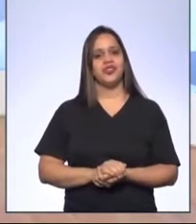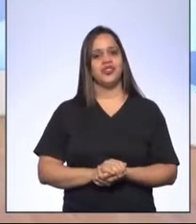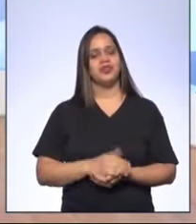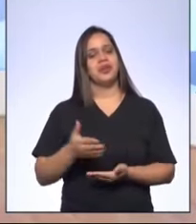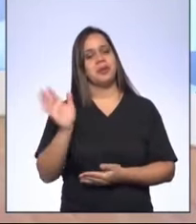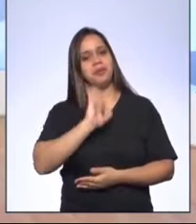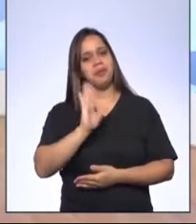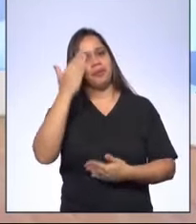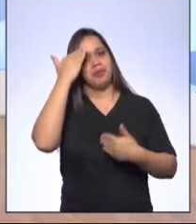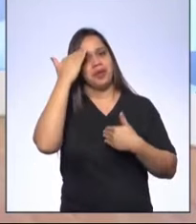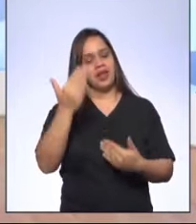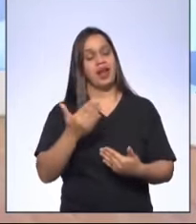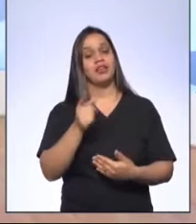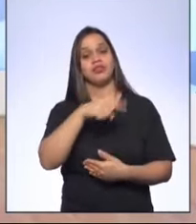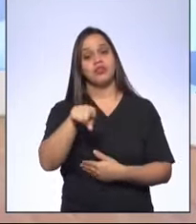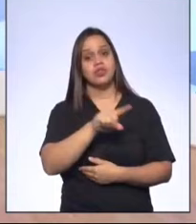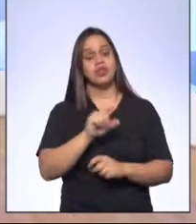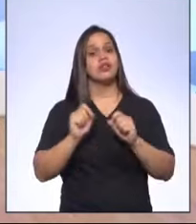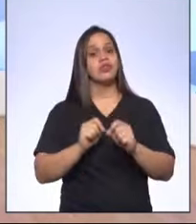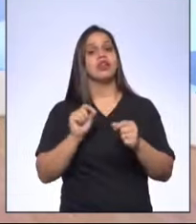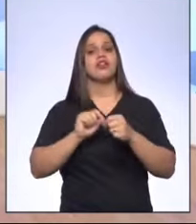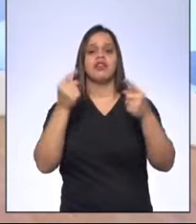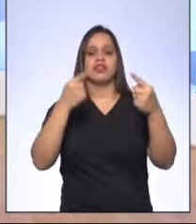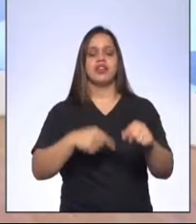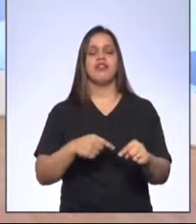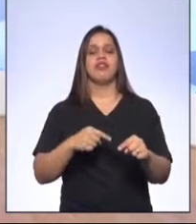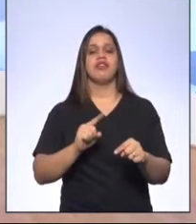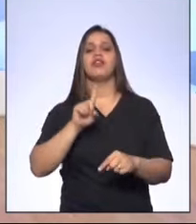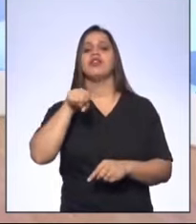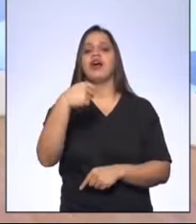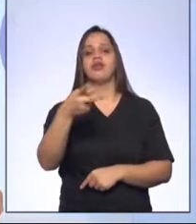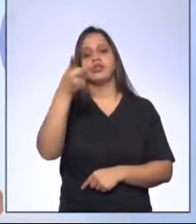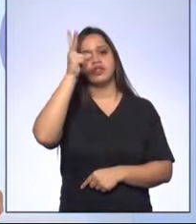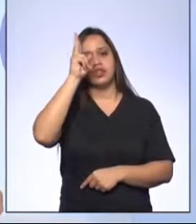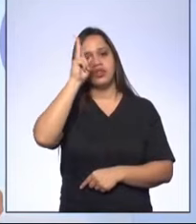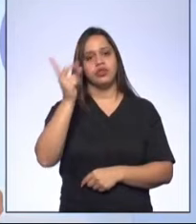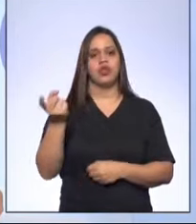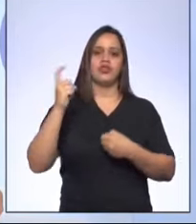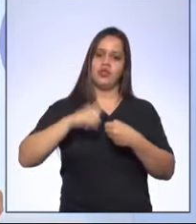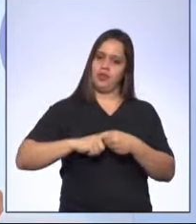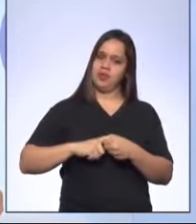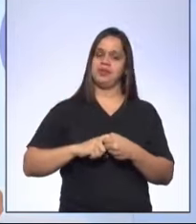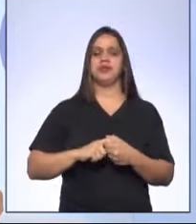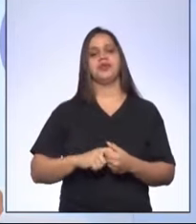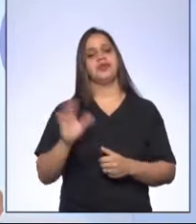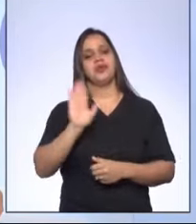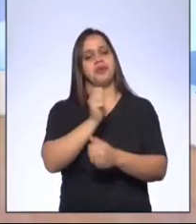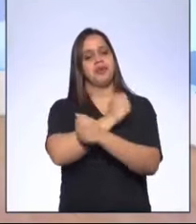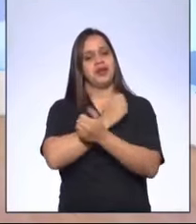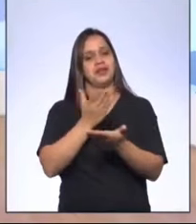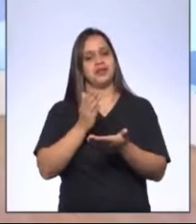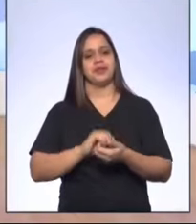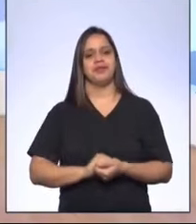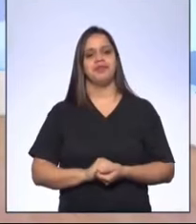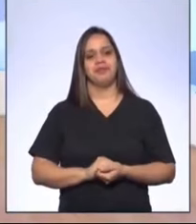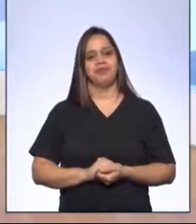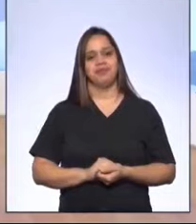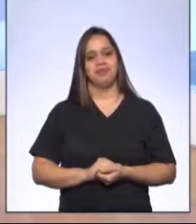aqui. Procura fazer aí o desafio. E aí, na segunda-feira, nós estamos aqui de volta. Um abraço a todos.